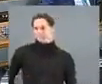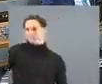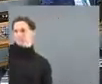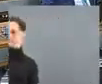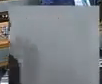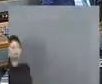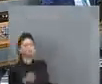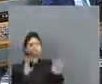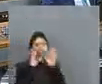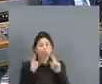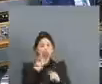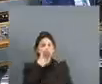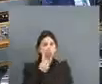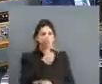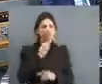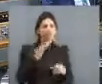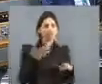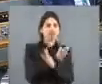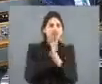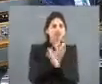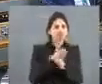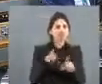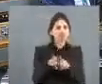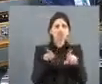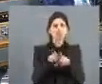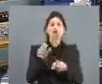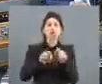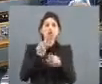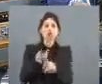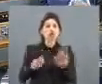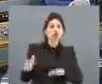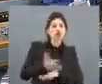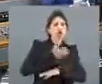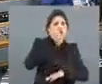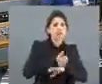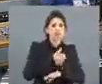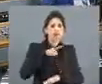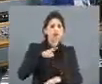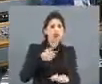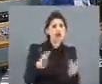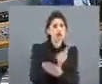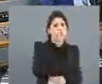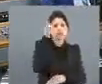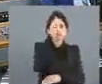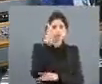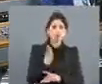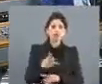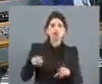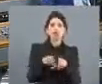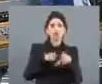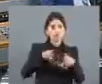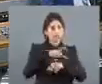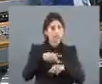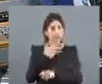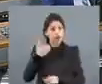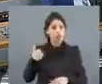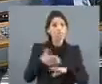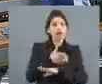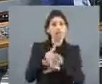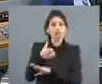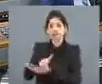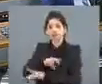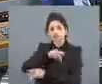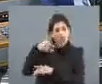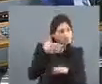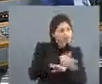fato interessa, que são as tentativas de golpe antidemocrático que aconteceu neste país com a contribuição e participação de